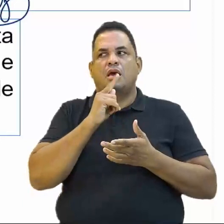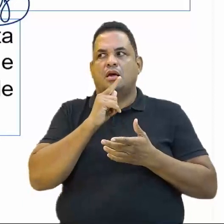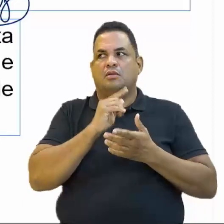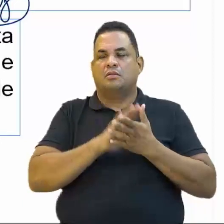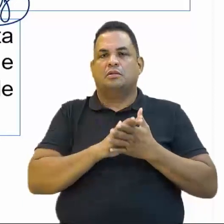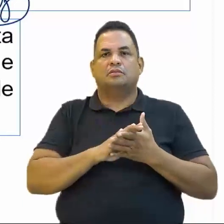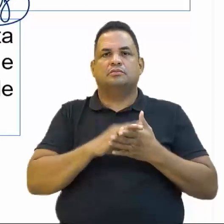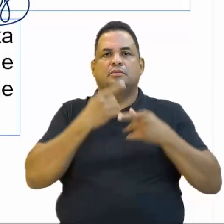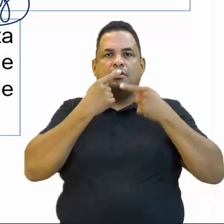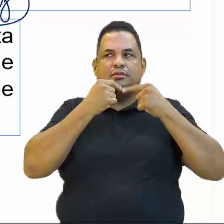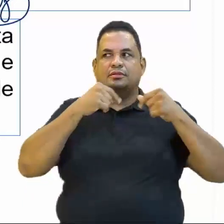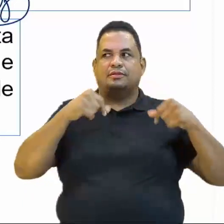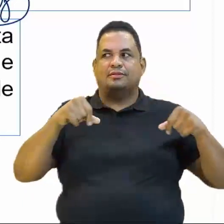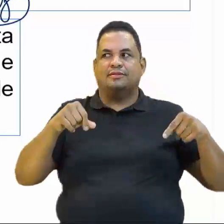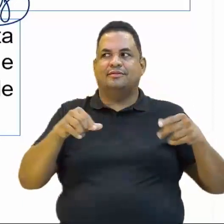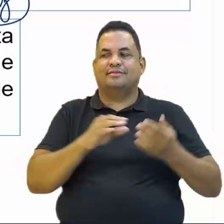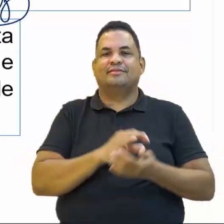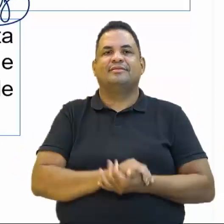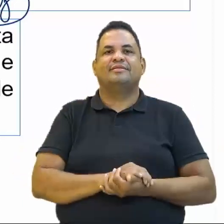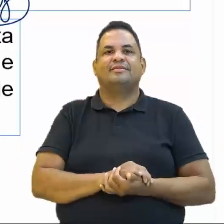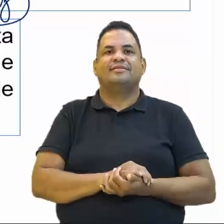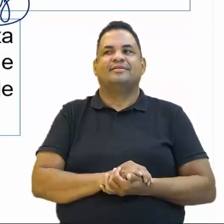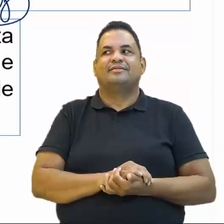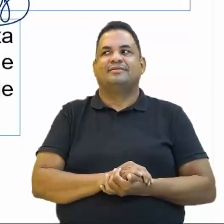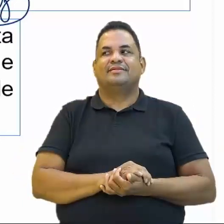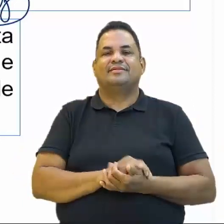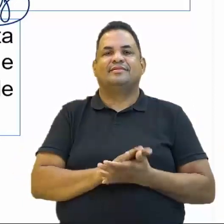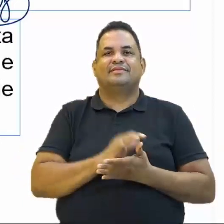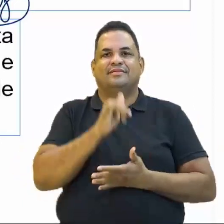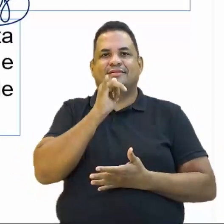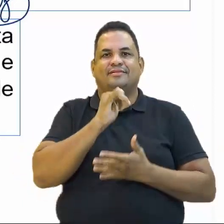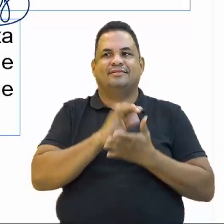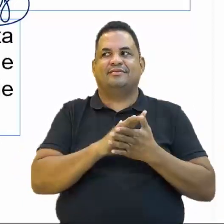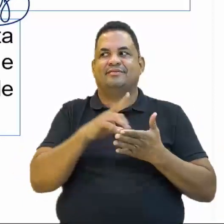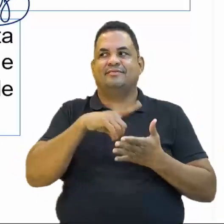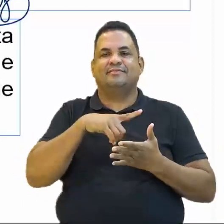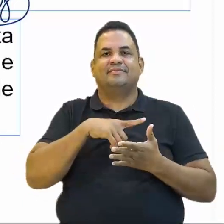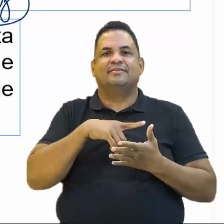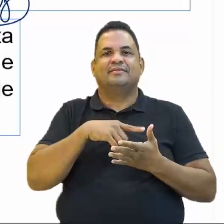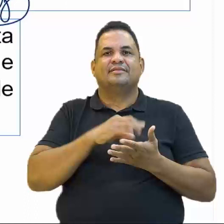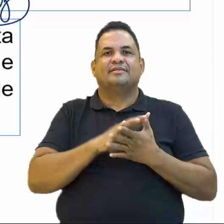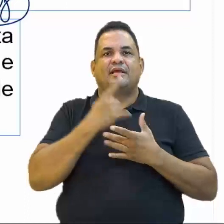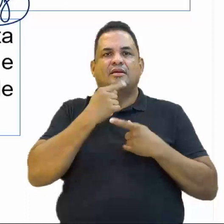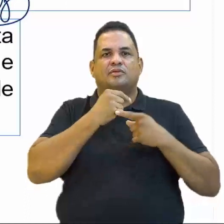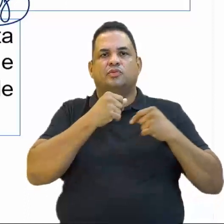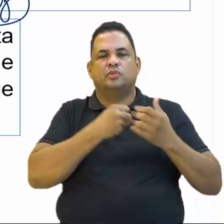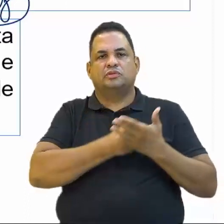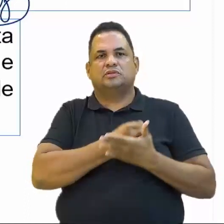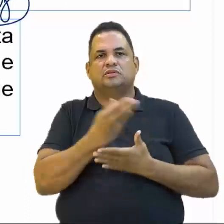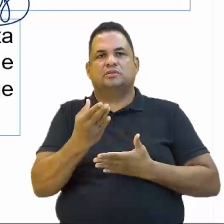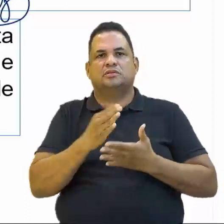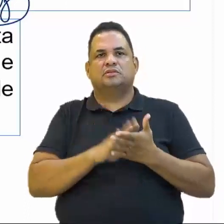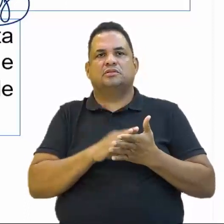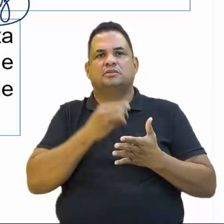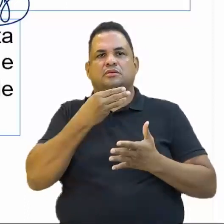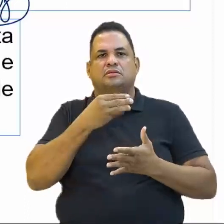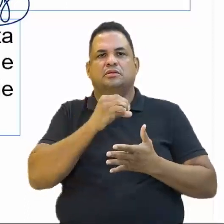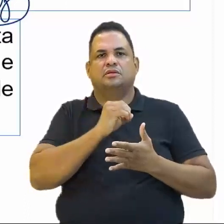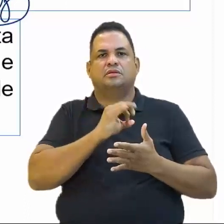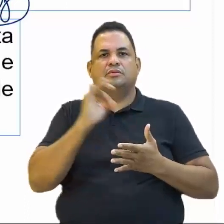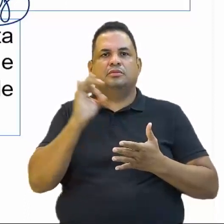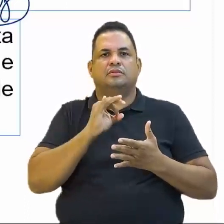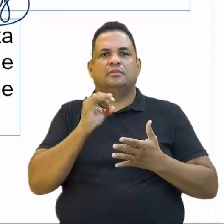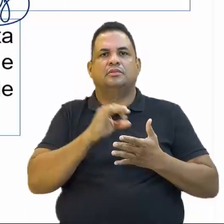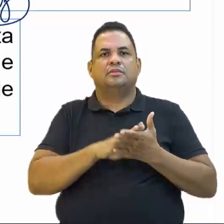salgada. A água salgada, por exemplo, a gente vai ter uma salinidade que vai de